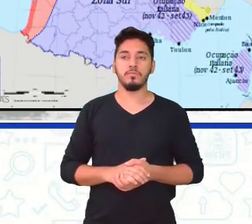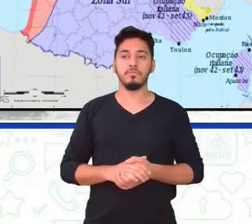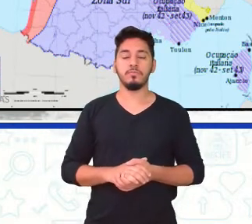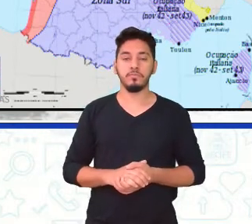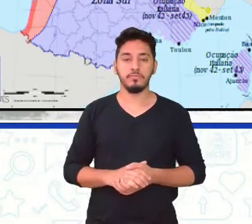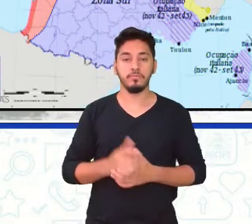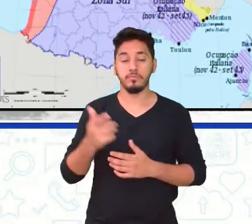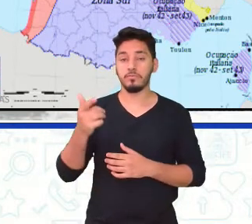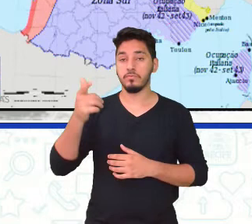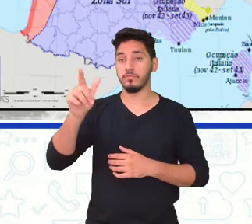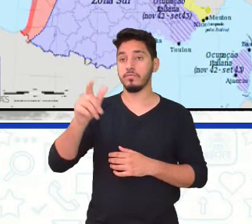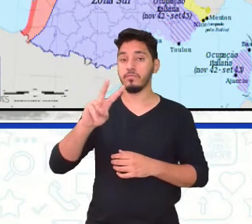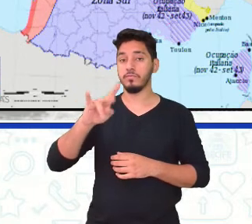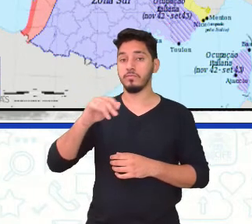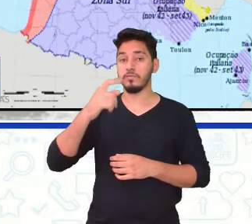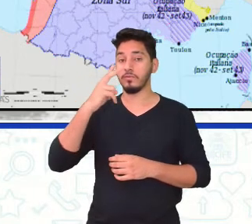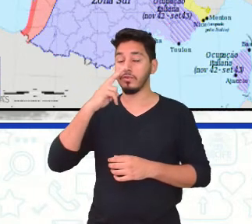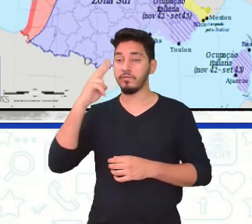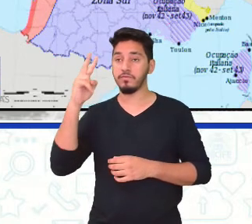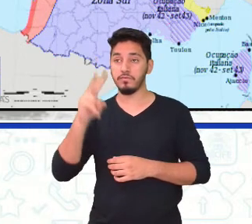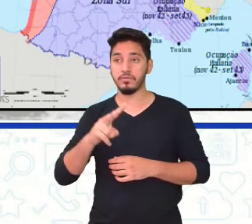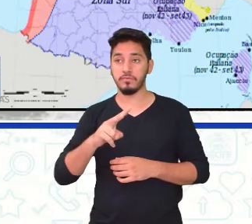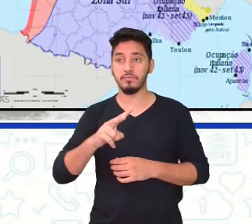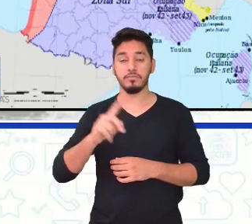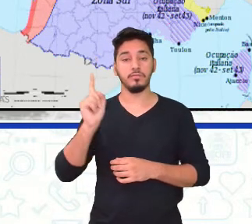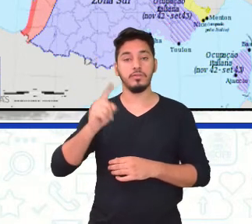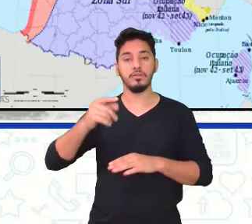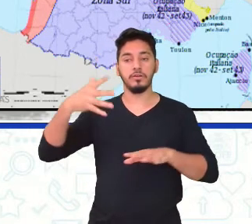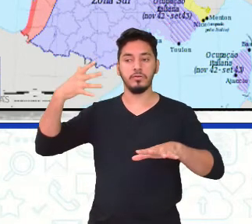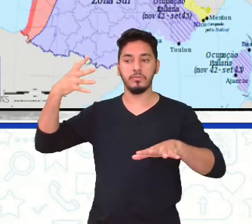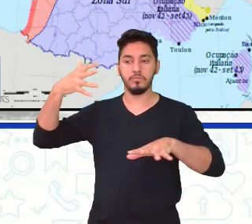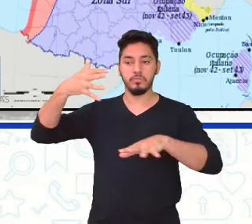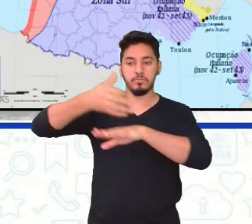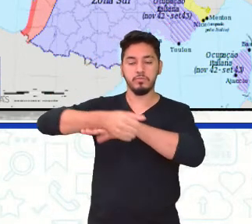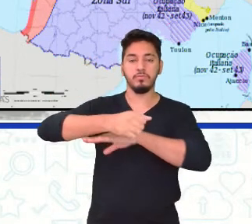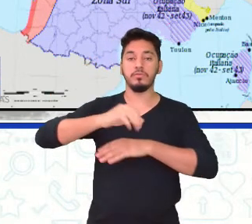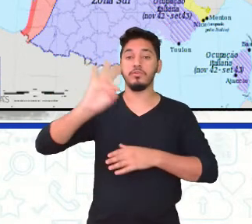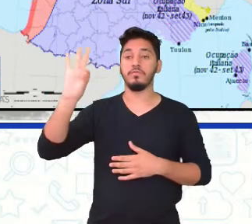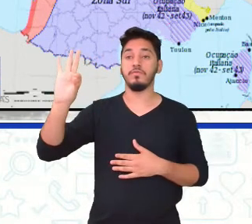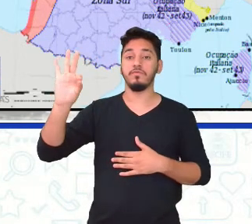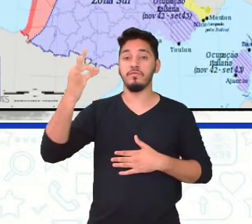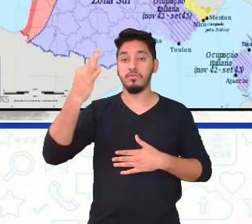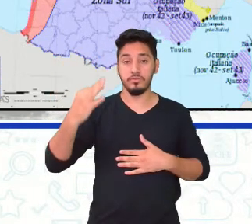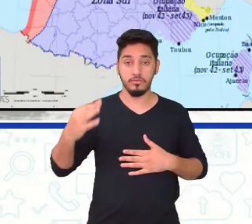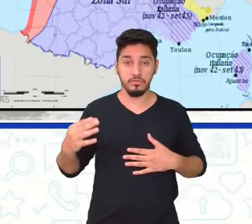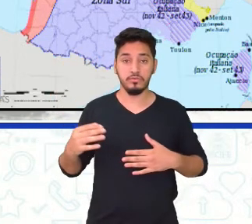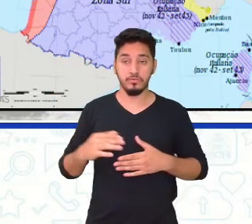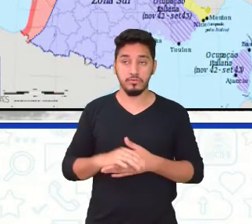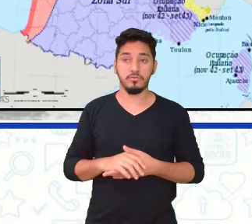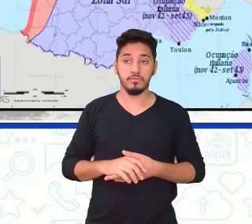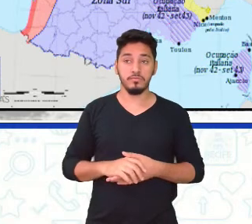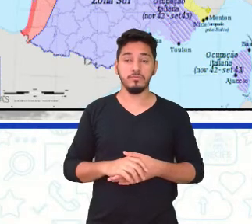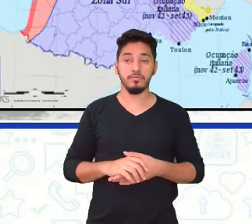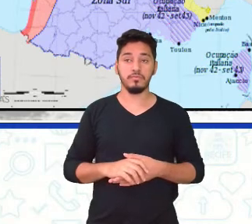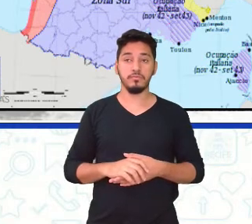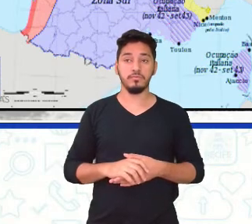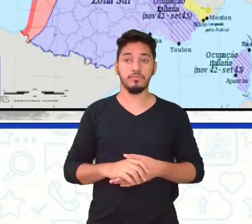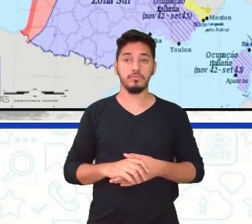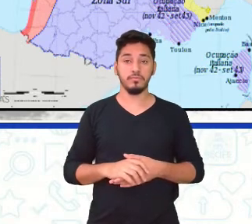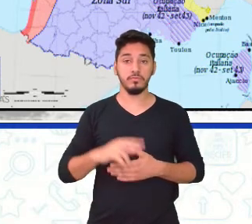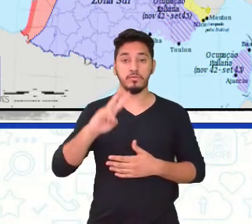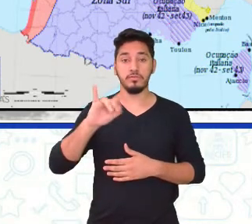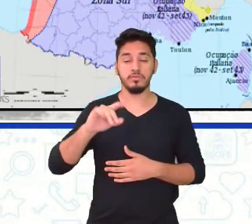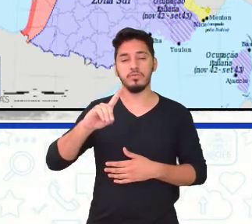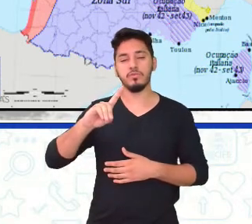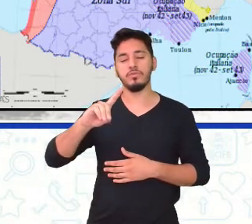Outra questão que a gente vai observar é a invasão da França, que vai se estabelecer aí,